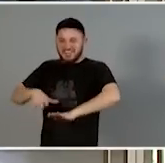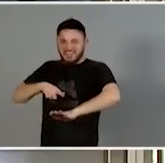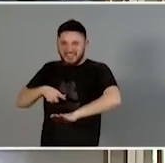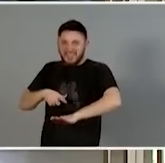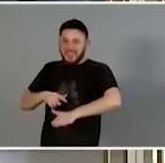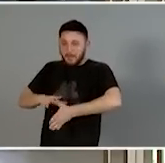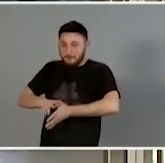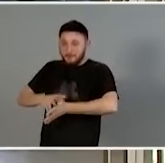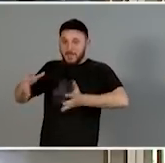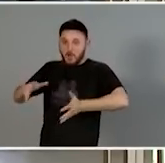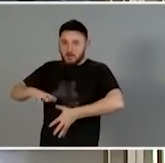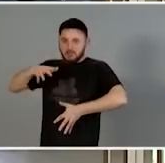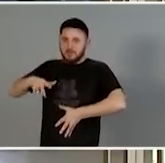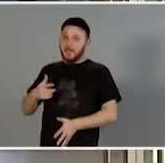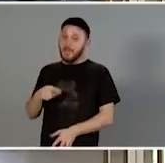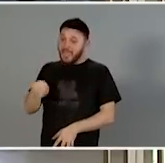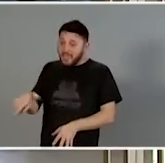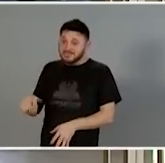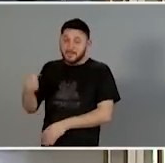tem acerto.